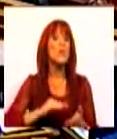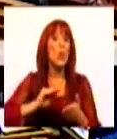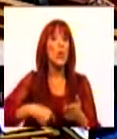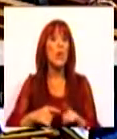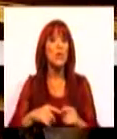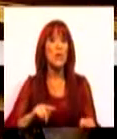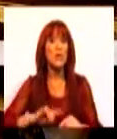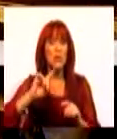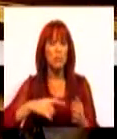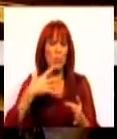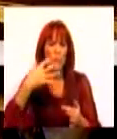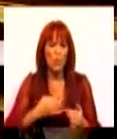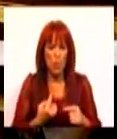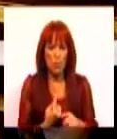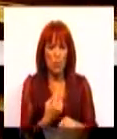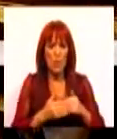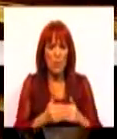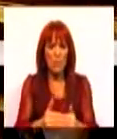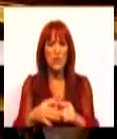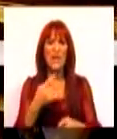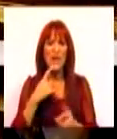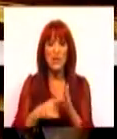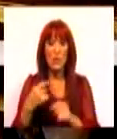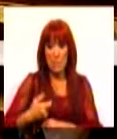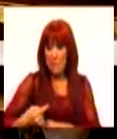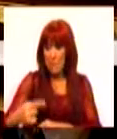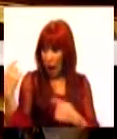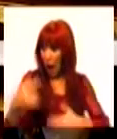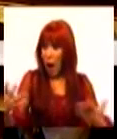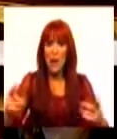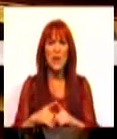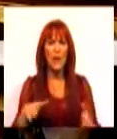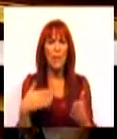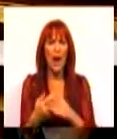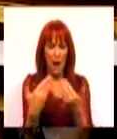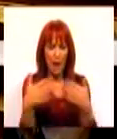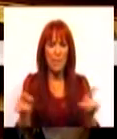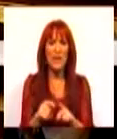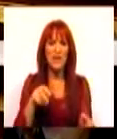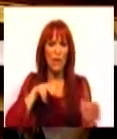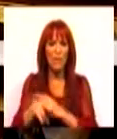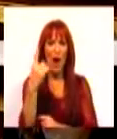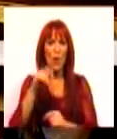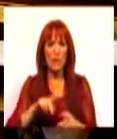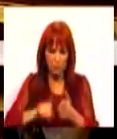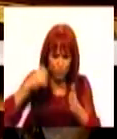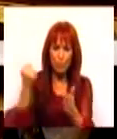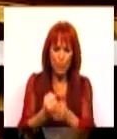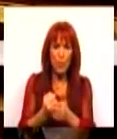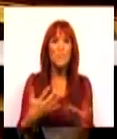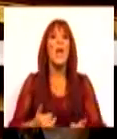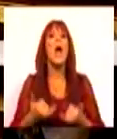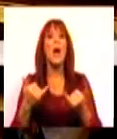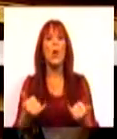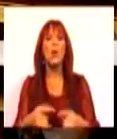anuais e completos sucessivos indicam uma necessidade permanente e conduzem à abertura de uma vaga para vinculação.